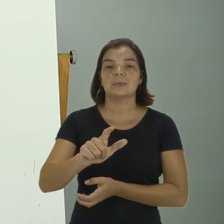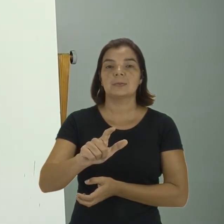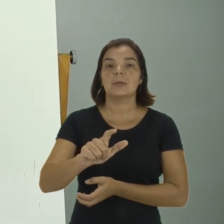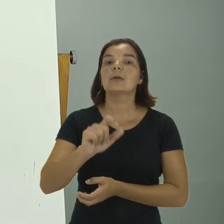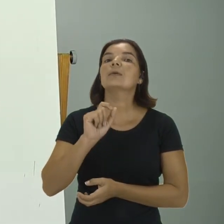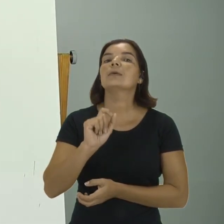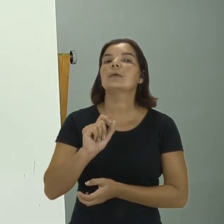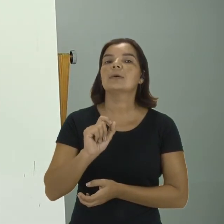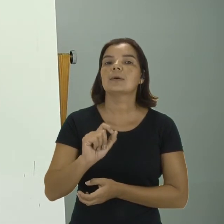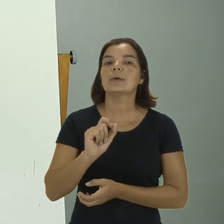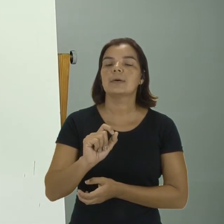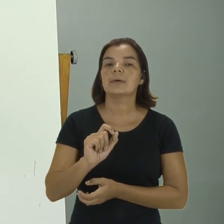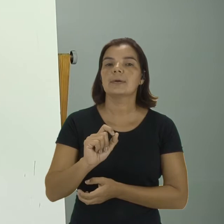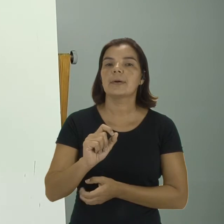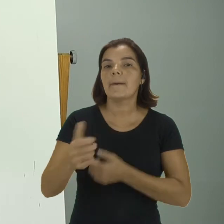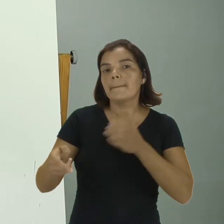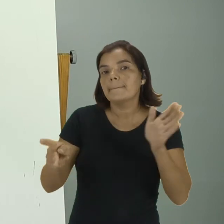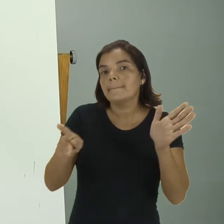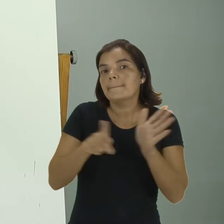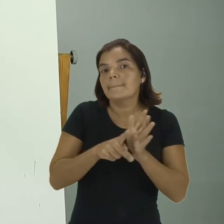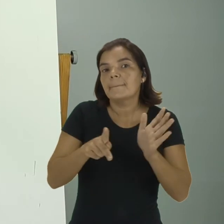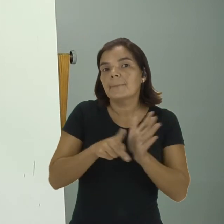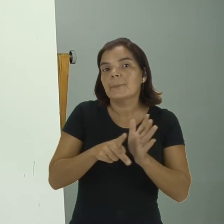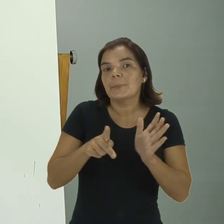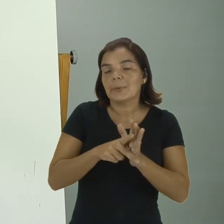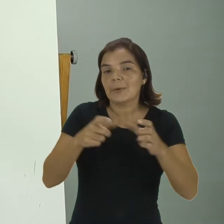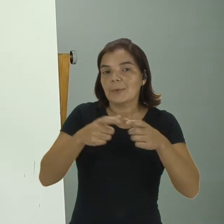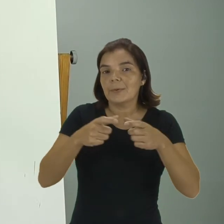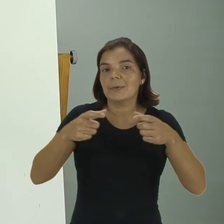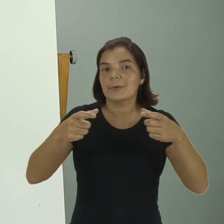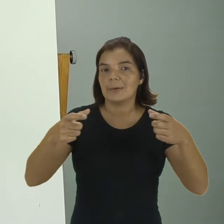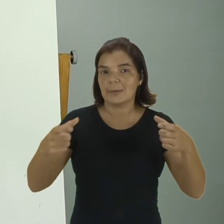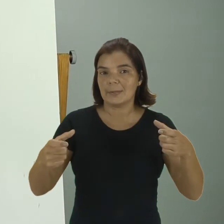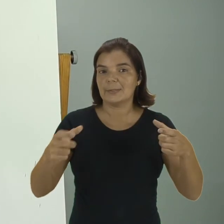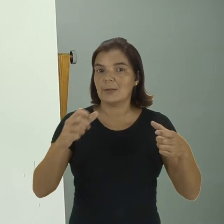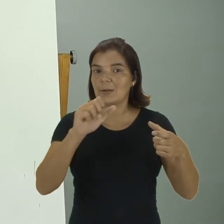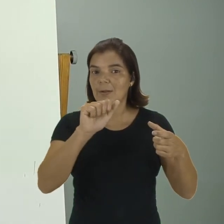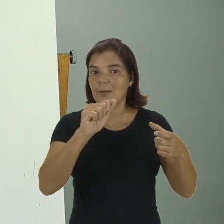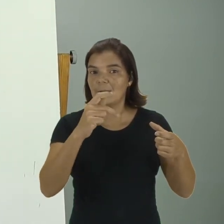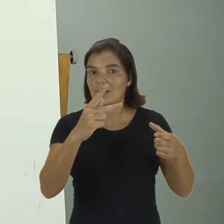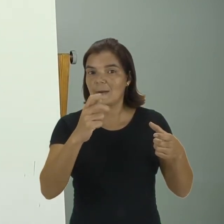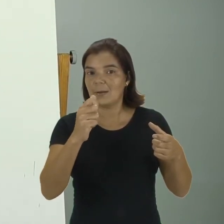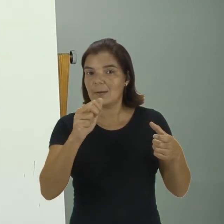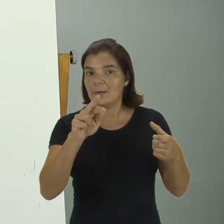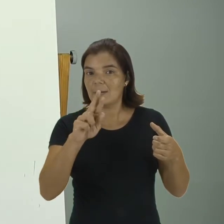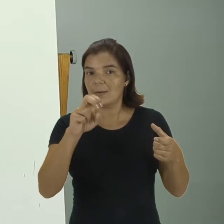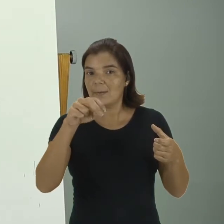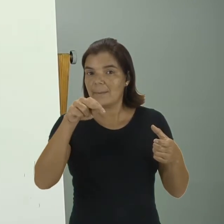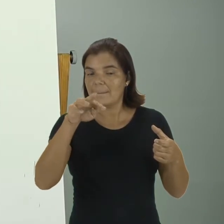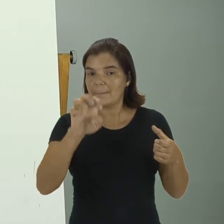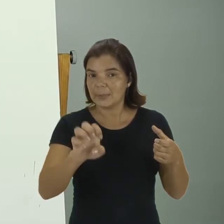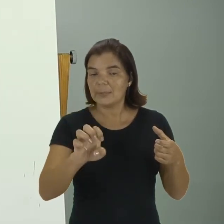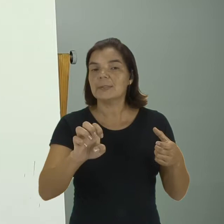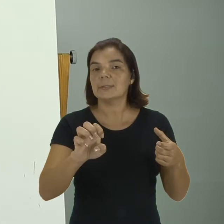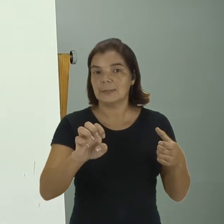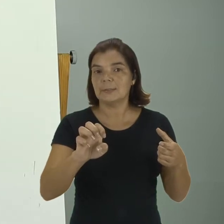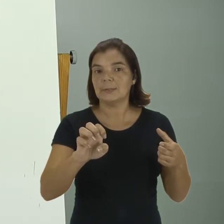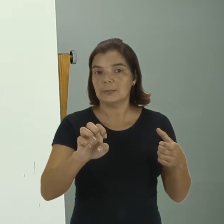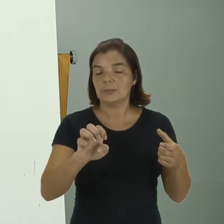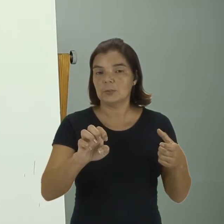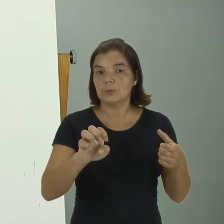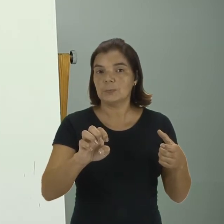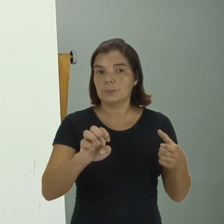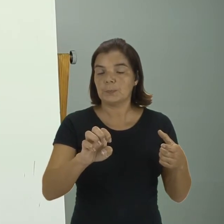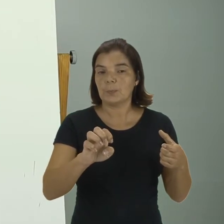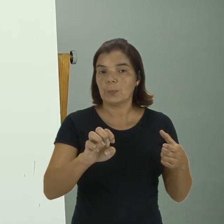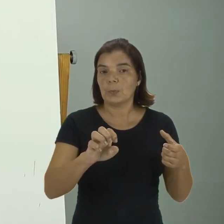vai ser a própria dilatação aparente. Ou seja, a dilatação